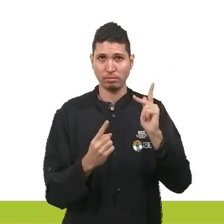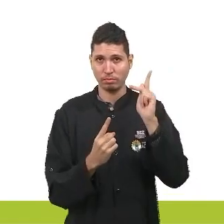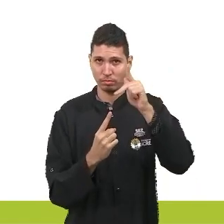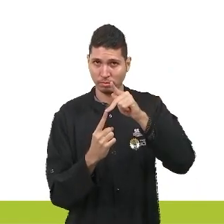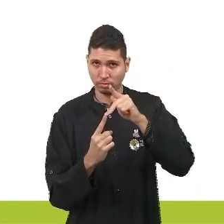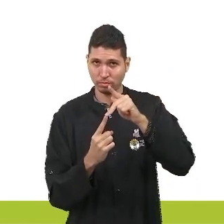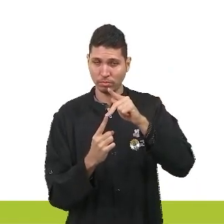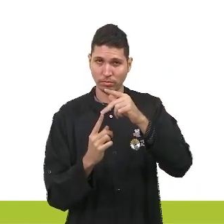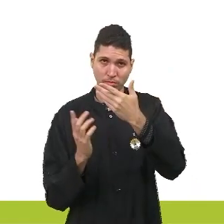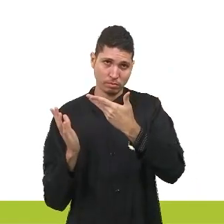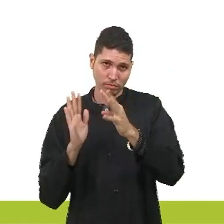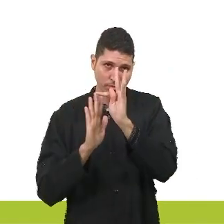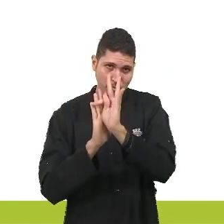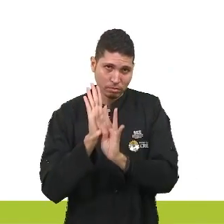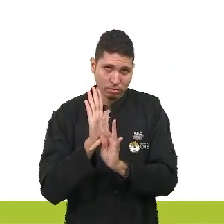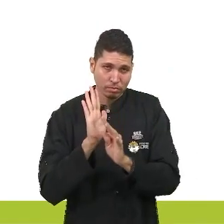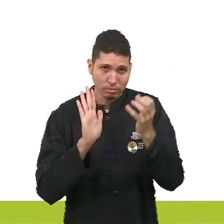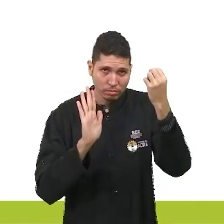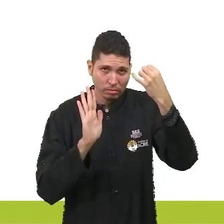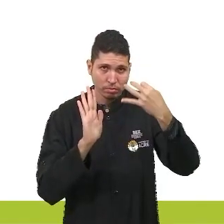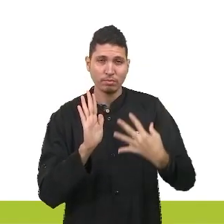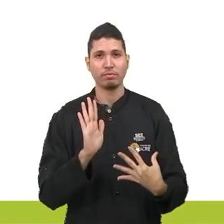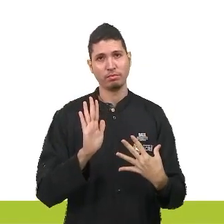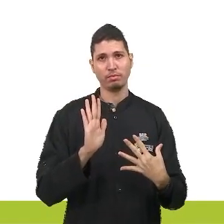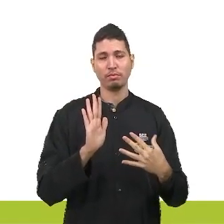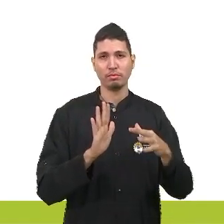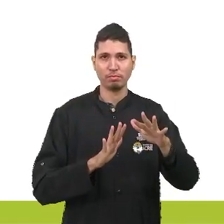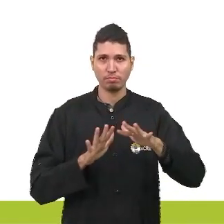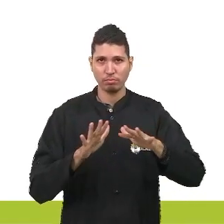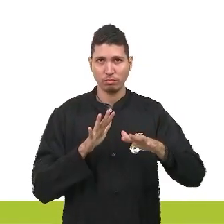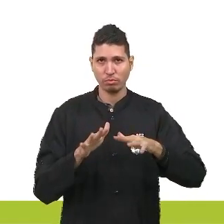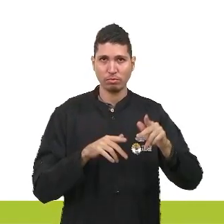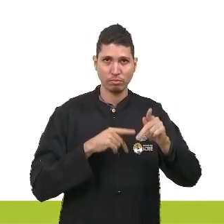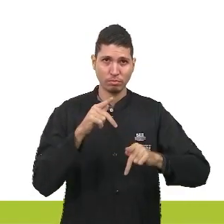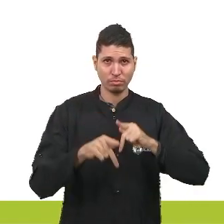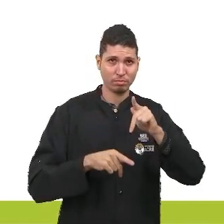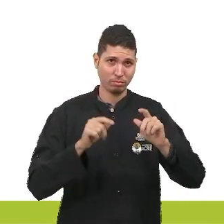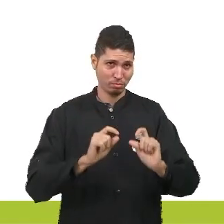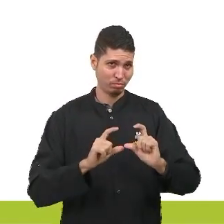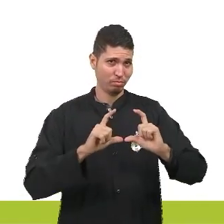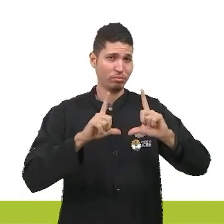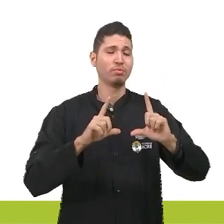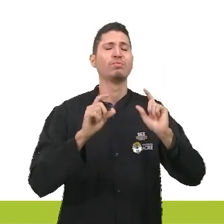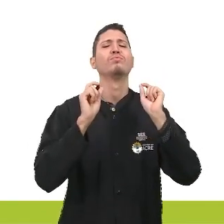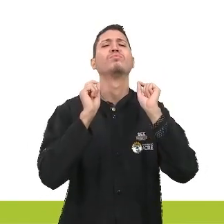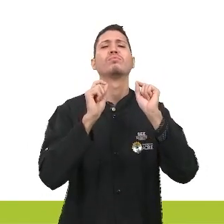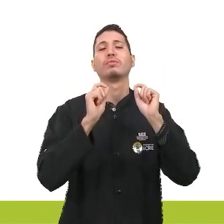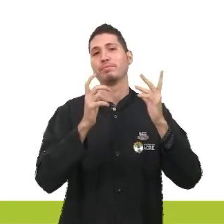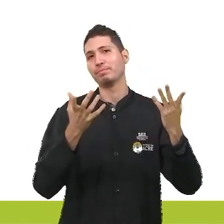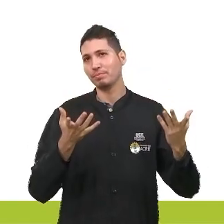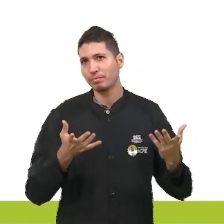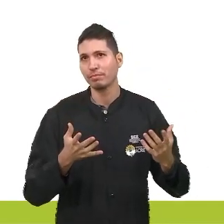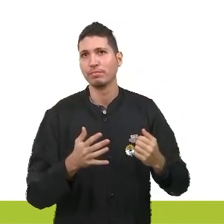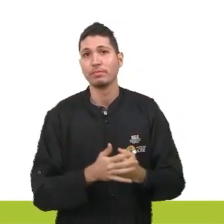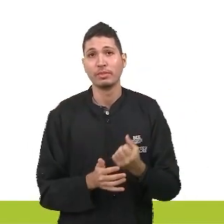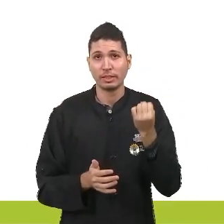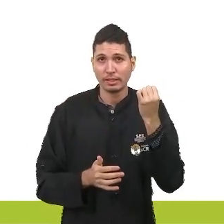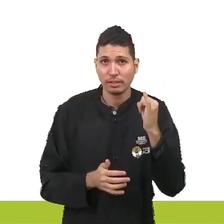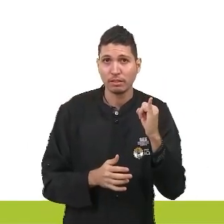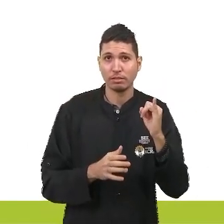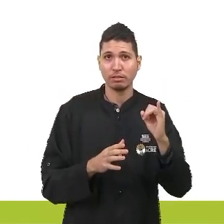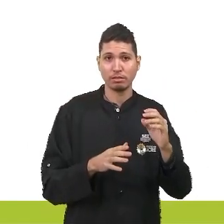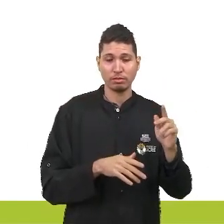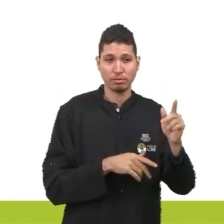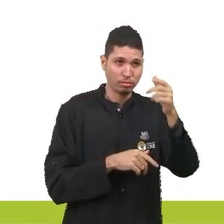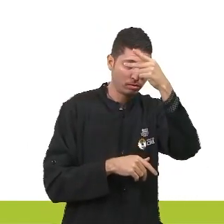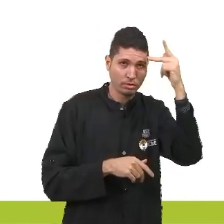apresentado no texto, têm sido justificadas com base na dinâmica populacional do aumento do quê? Se essas pessoas estão entrando mais jovens, estão